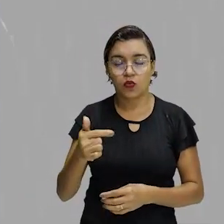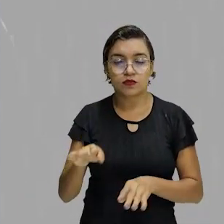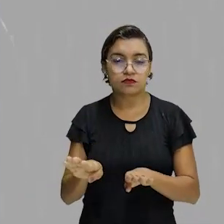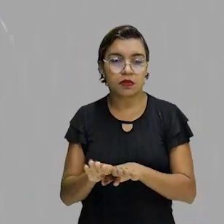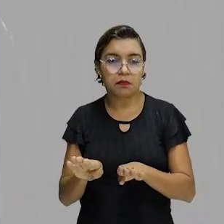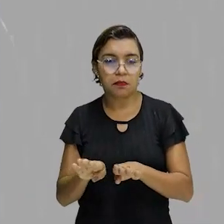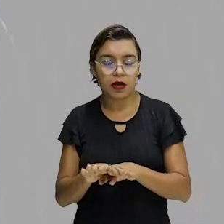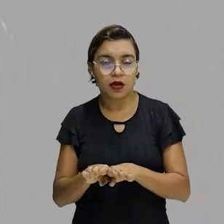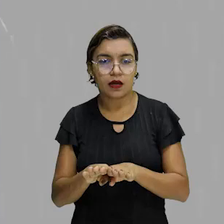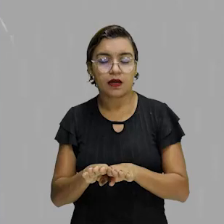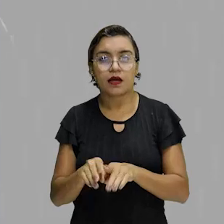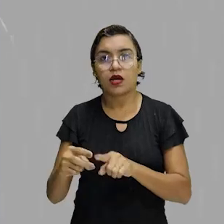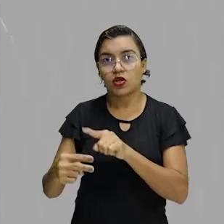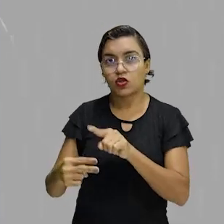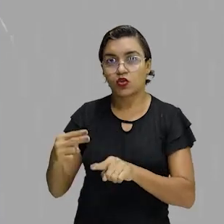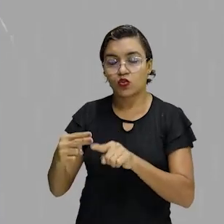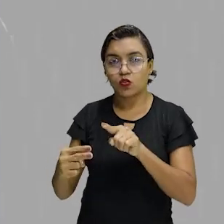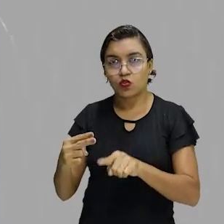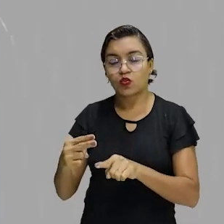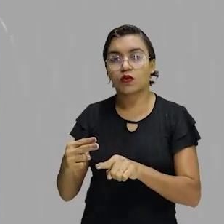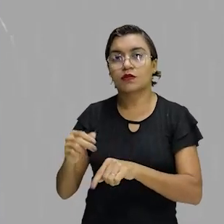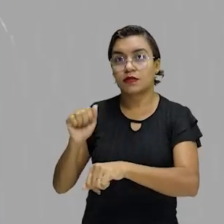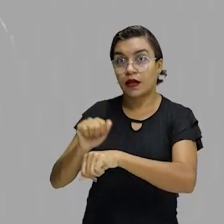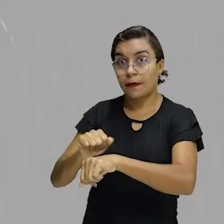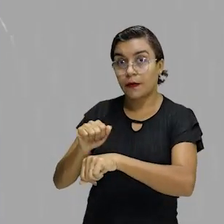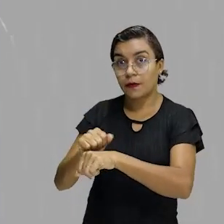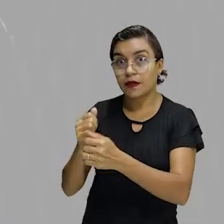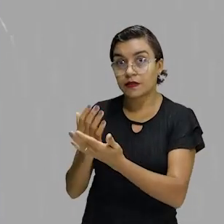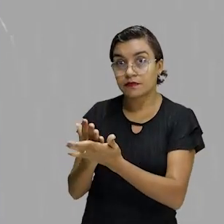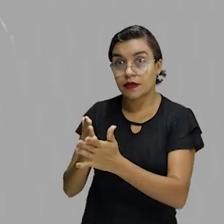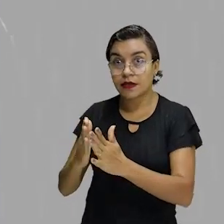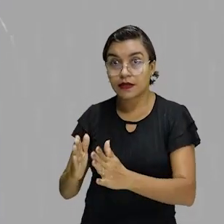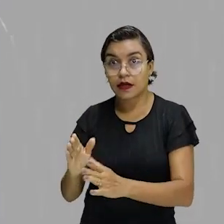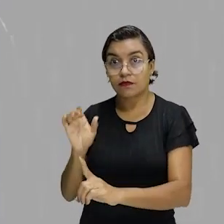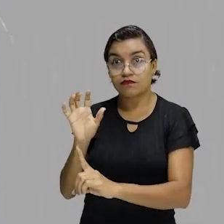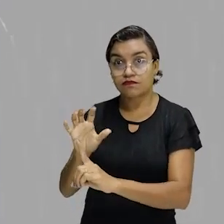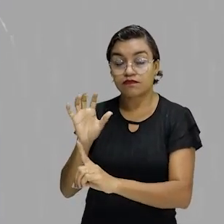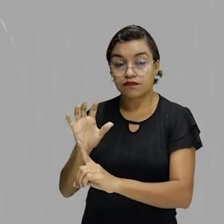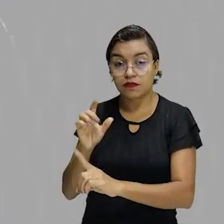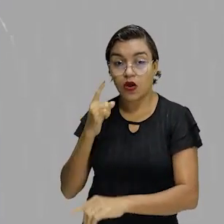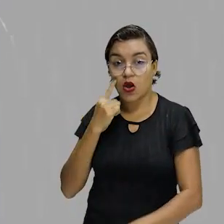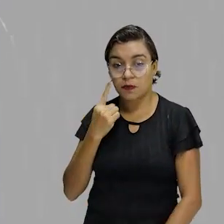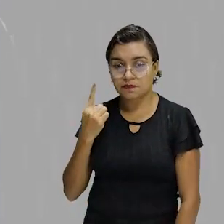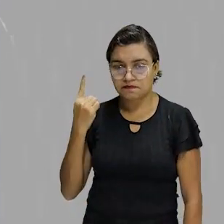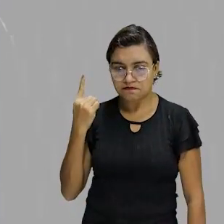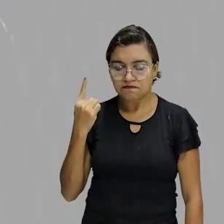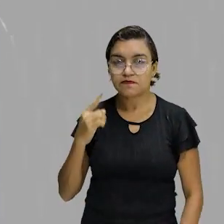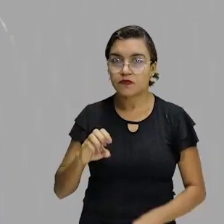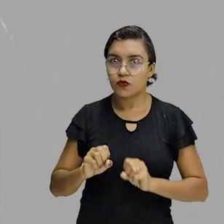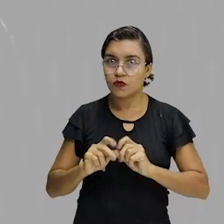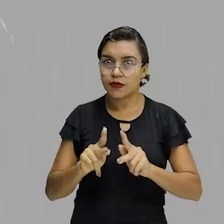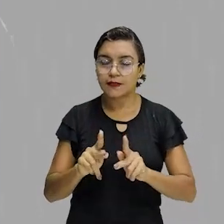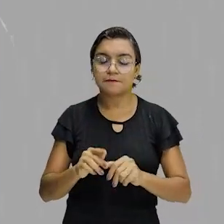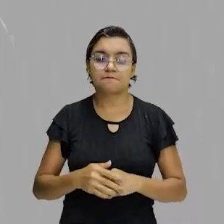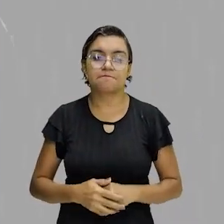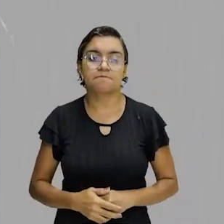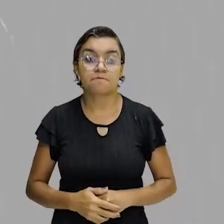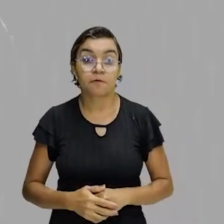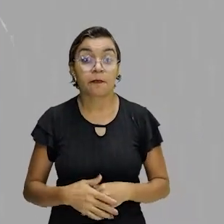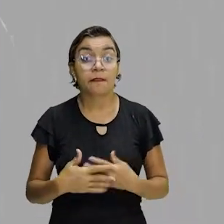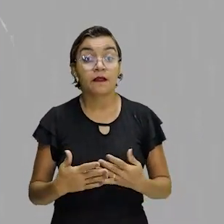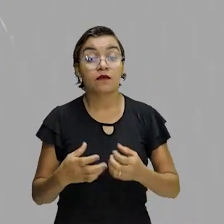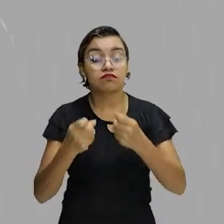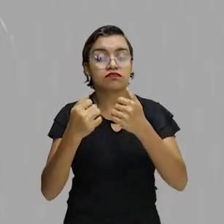2 organizações mundiais de combate à pobreza, a Oxfam e também a Carry, beleza? Dito